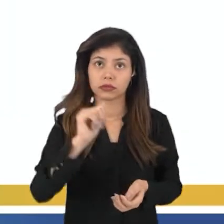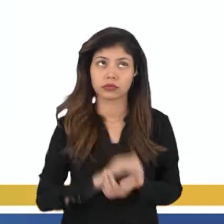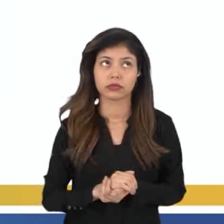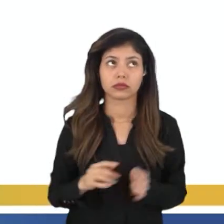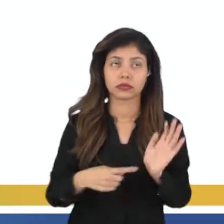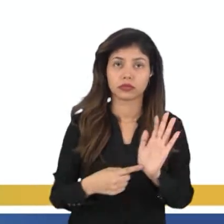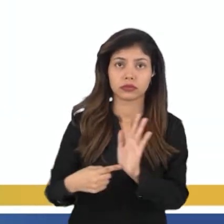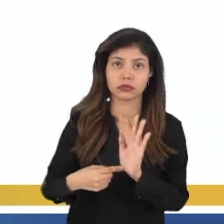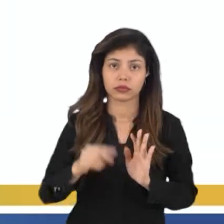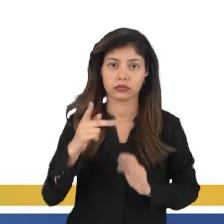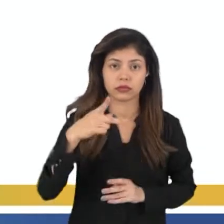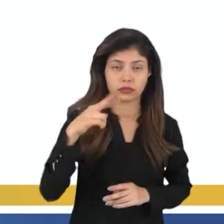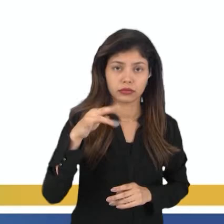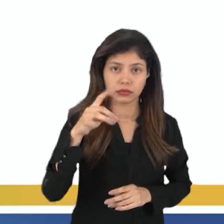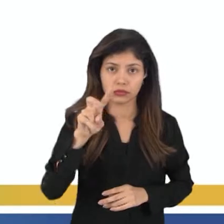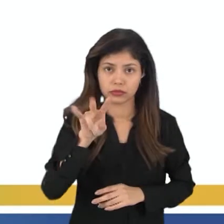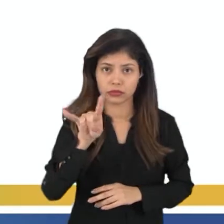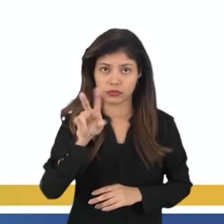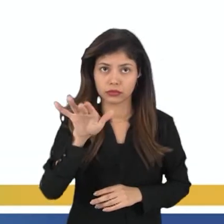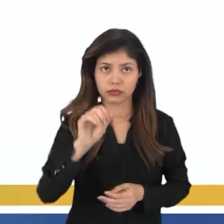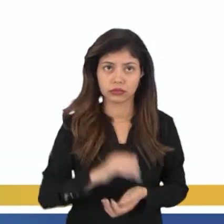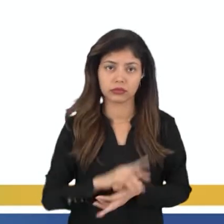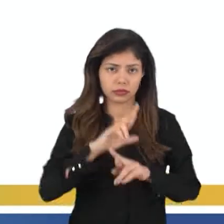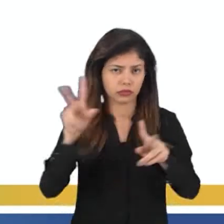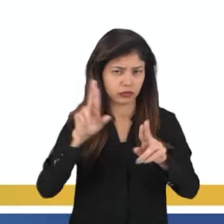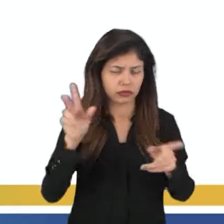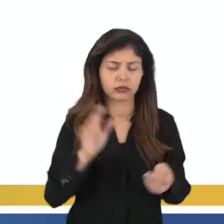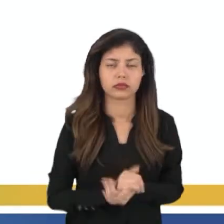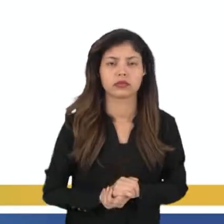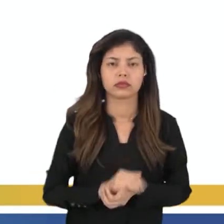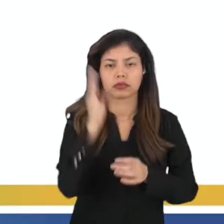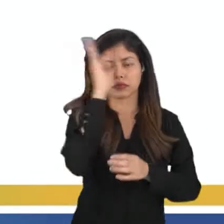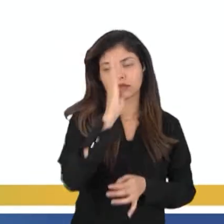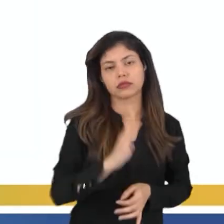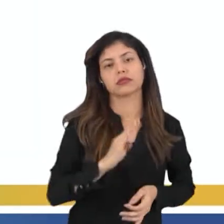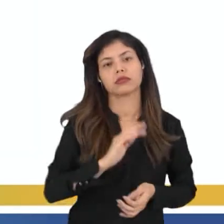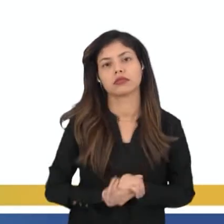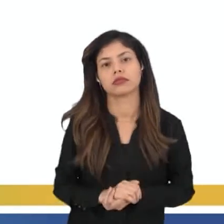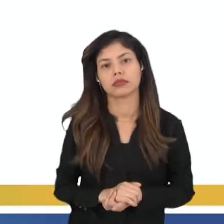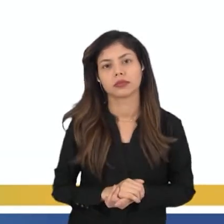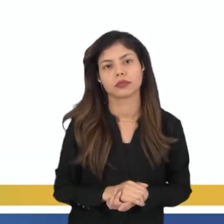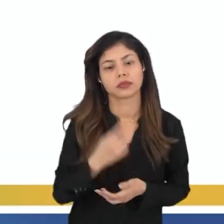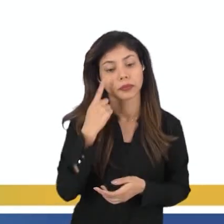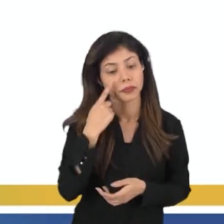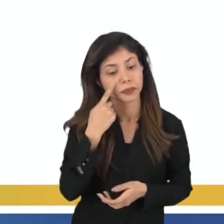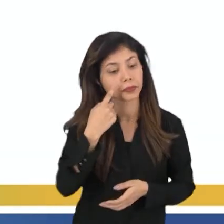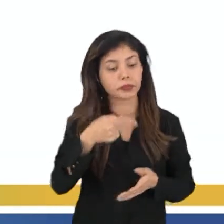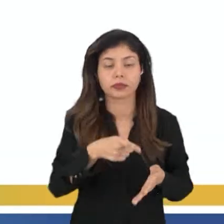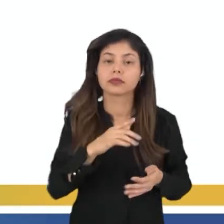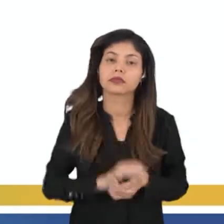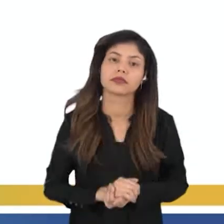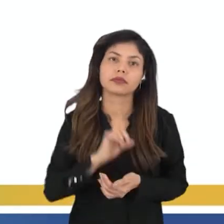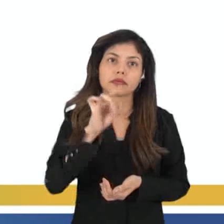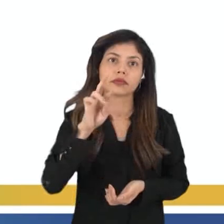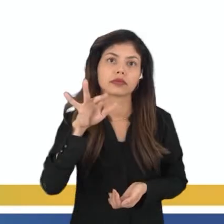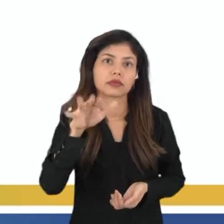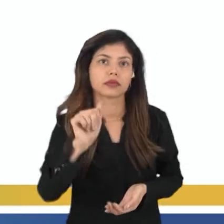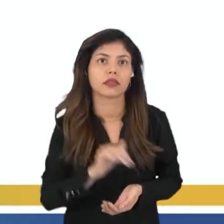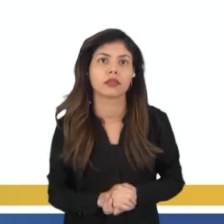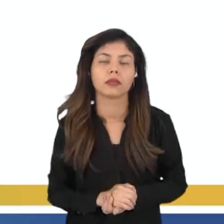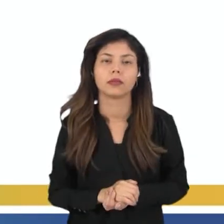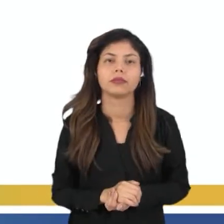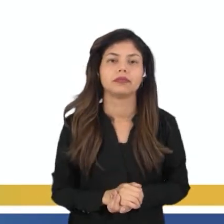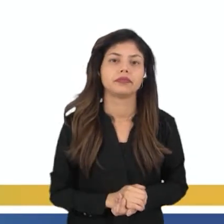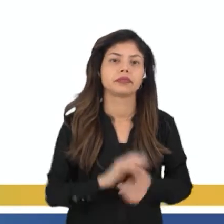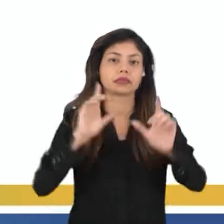Cuiabá-Porto Velho. Integração das diferentes partes do território brasileiro que concentrou seus investimentos nas regiões litorâneas. Que esse